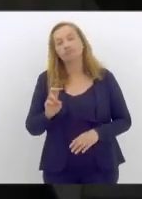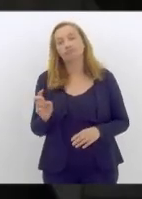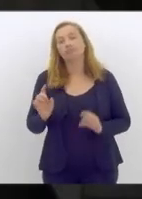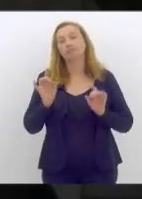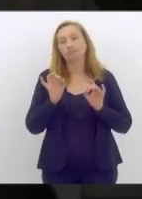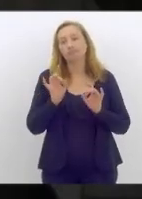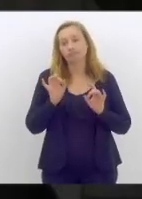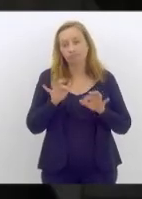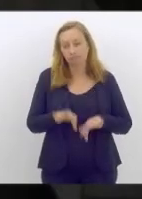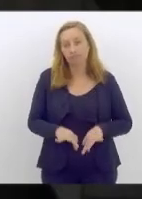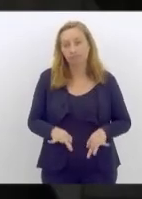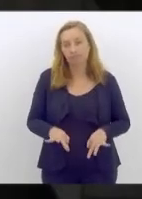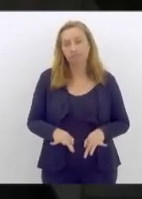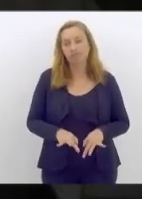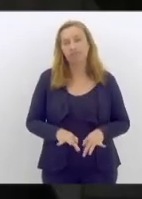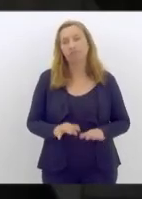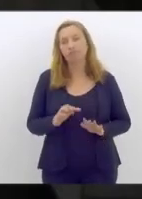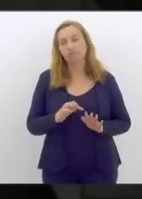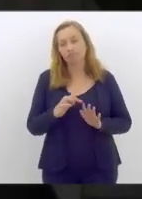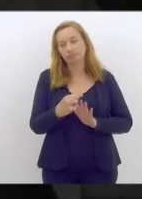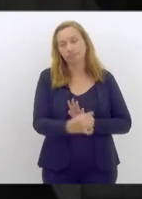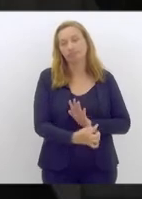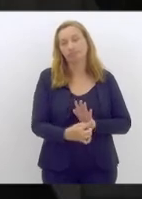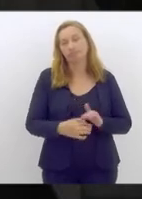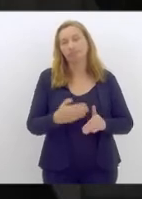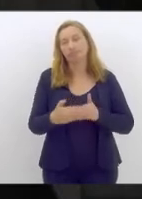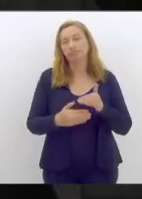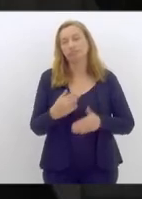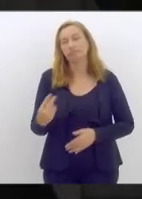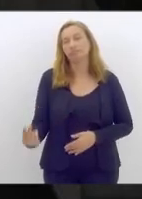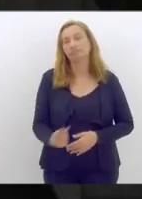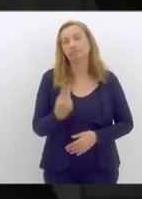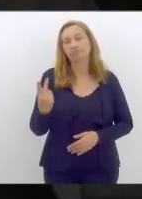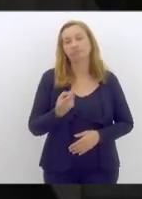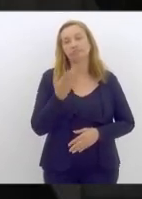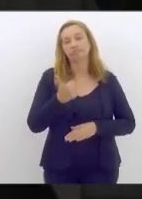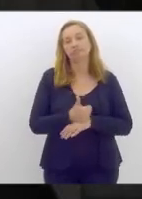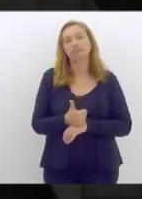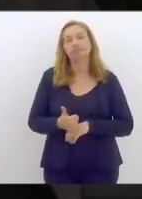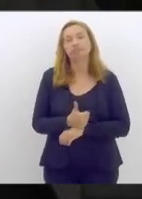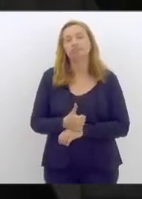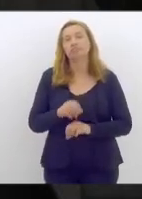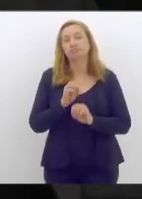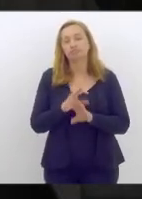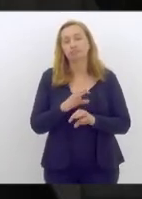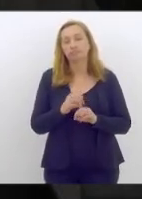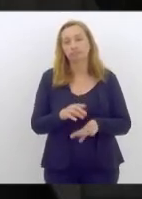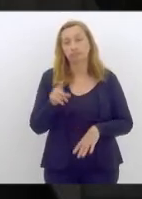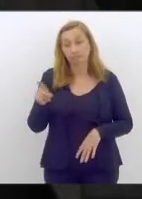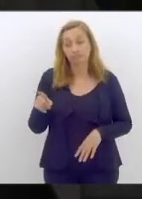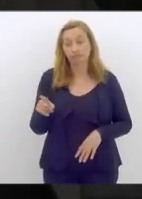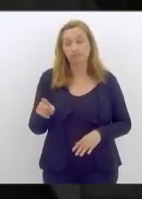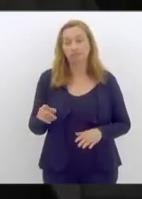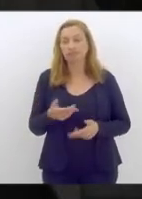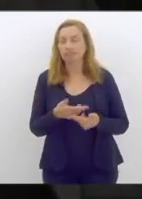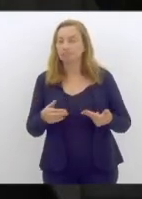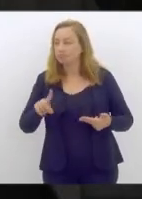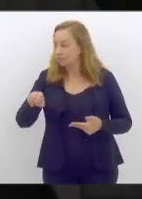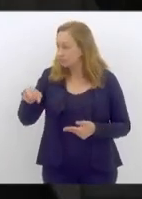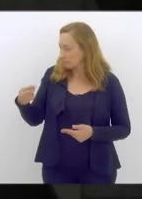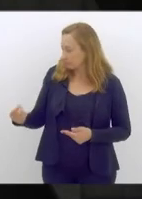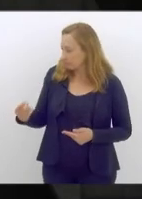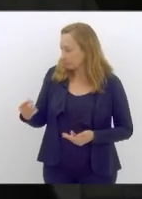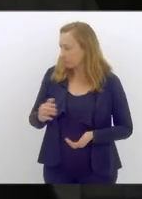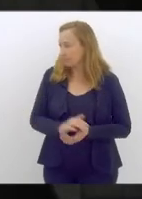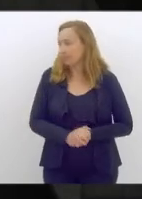pra concluir mesmo dos cinco tópico desenvolver questão da valorização dos profissionais da educação e nesse caso entre tantas outras entre